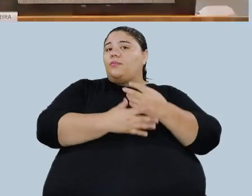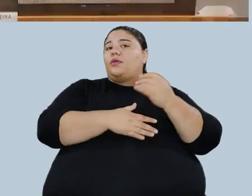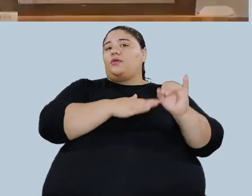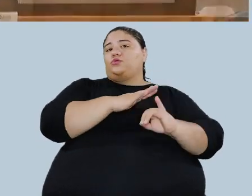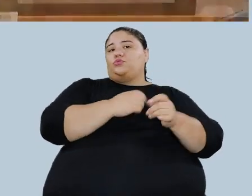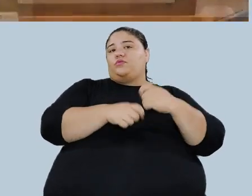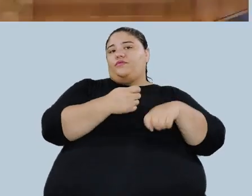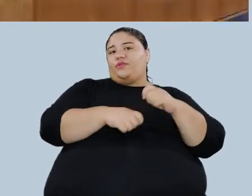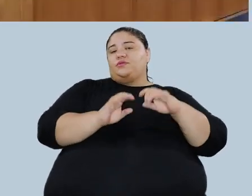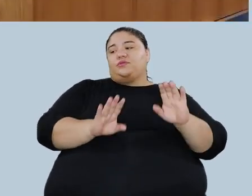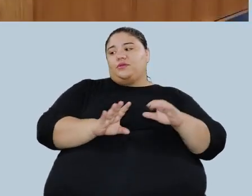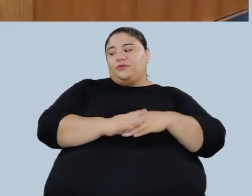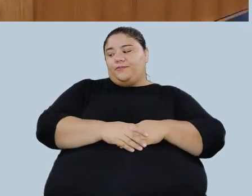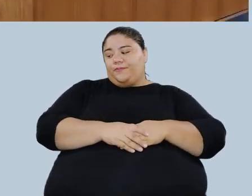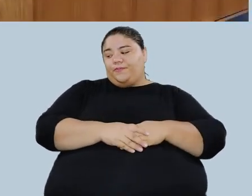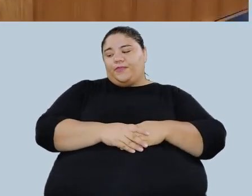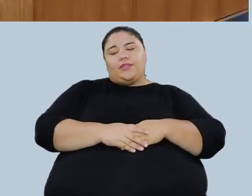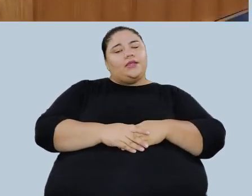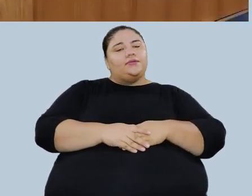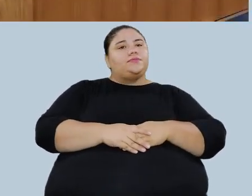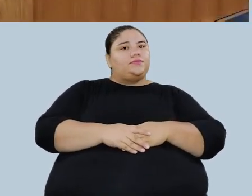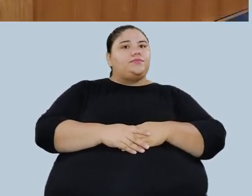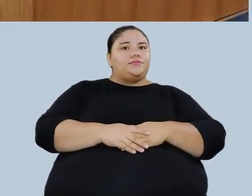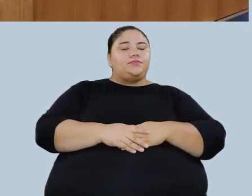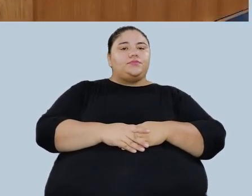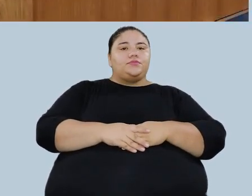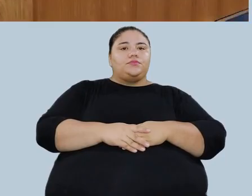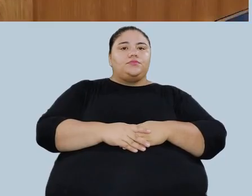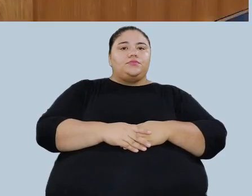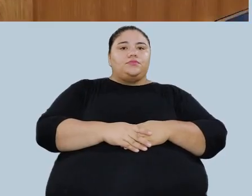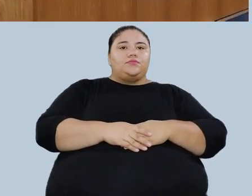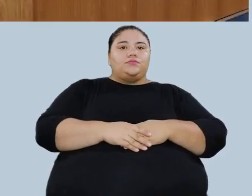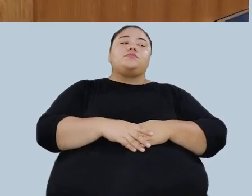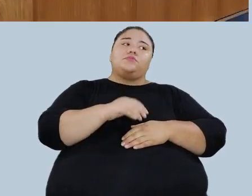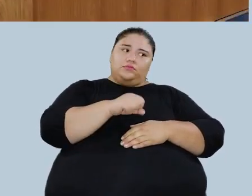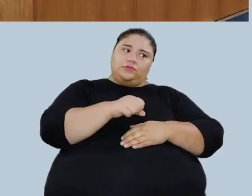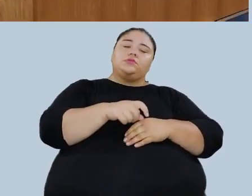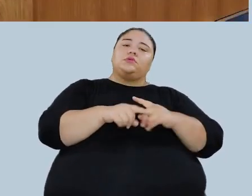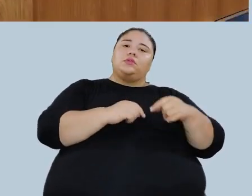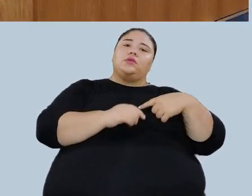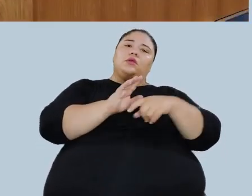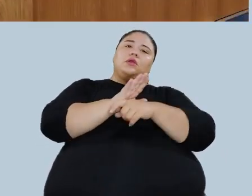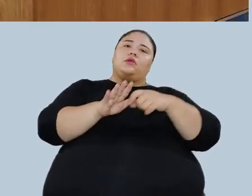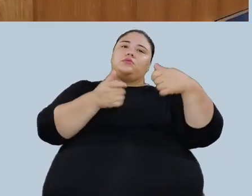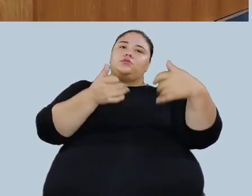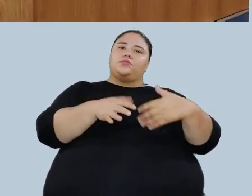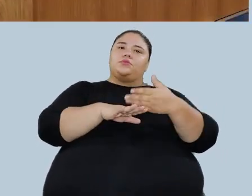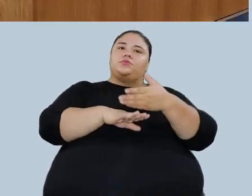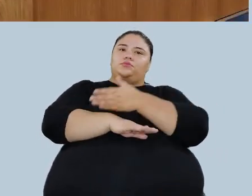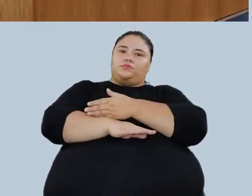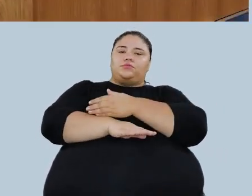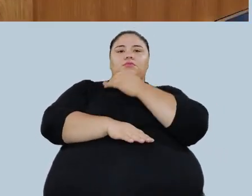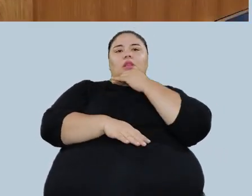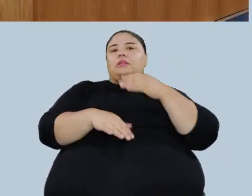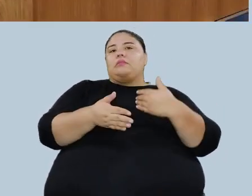pelas instituições financeiras. Uhum. Operações novas. Sim. Temos aquela cláusula que eu mencionei lá atrás, né?